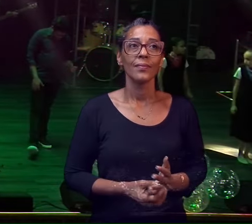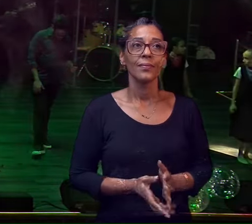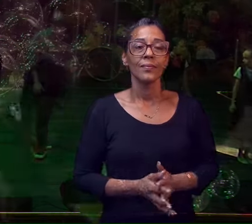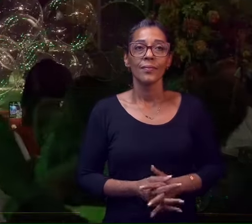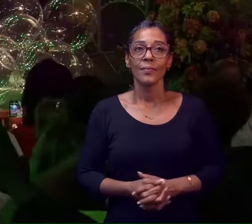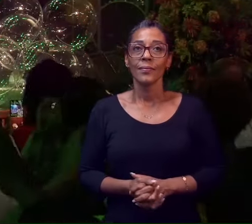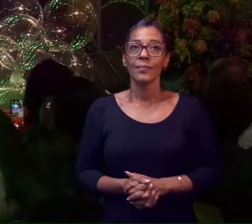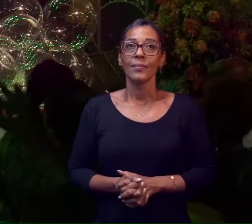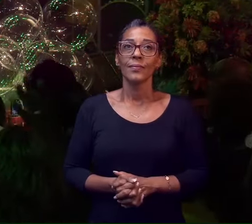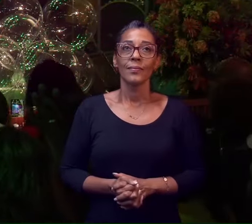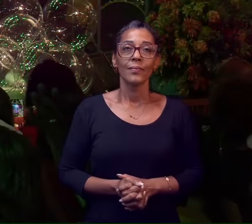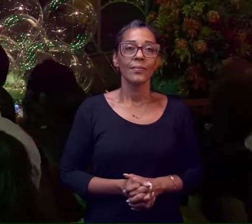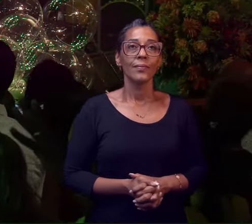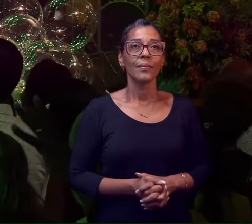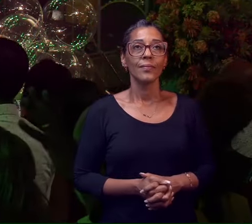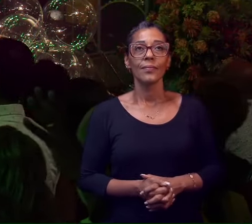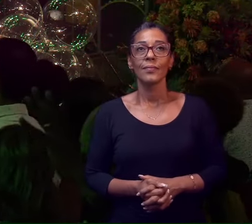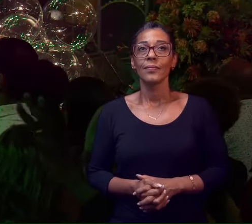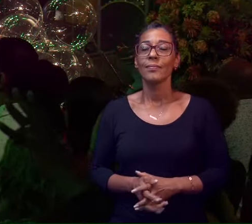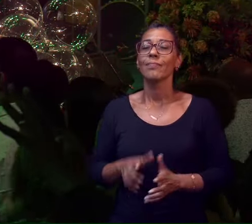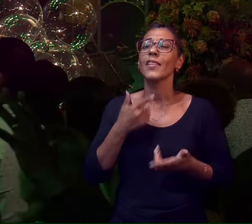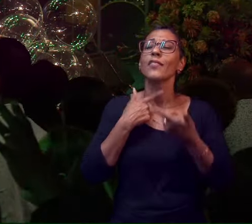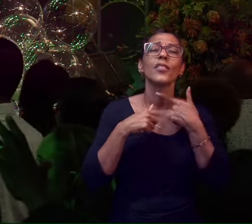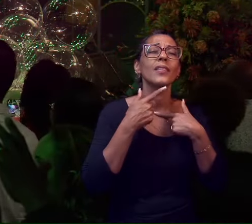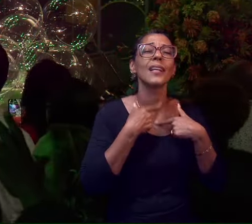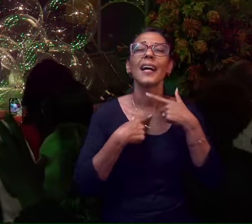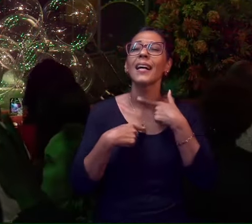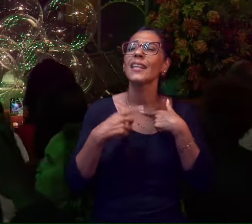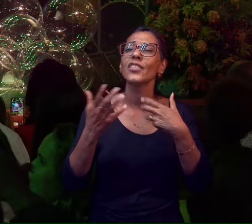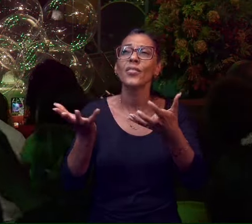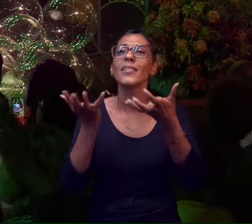esse é o nosso desejo senhor